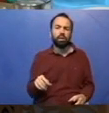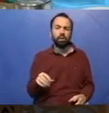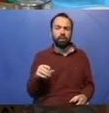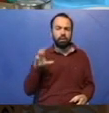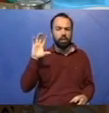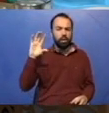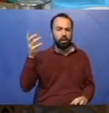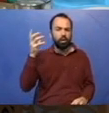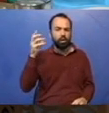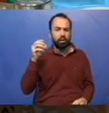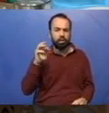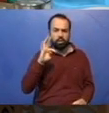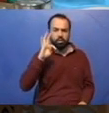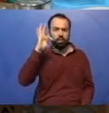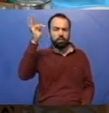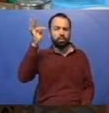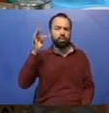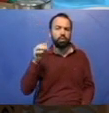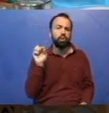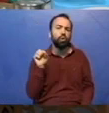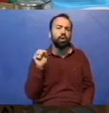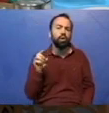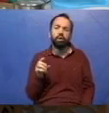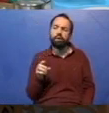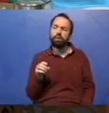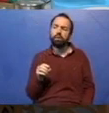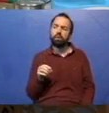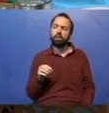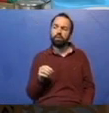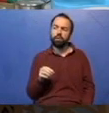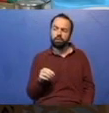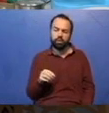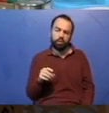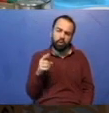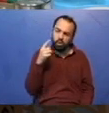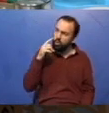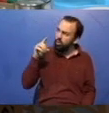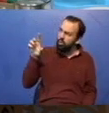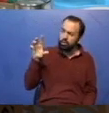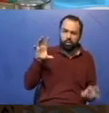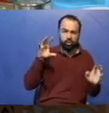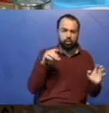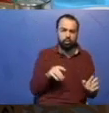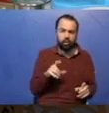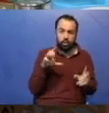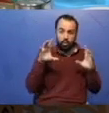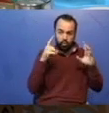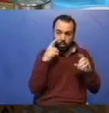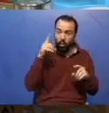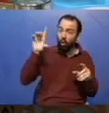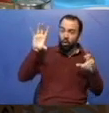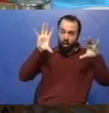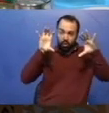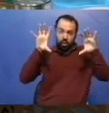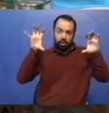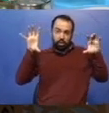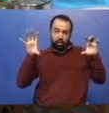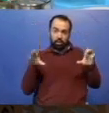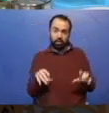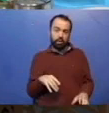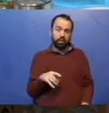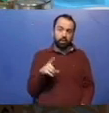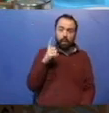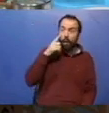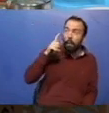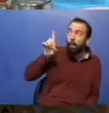ficar nublado ou se vai chover. Principalmente quando a gente está de férias, você quer brincar com a água, qual que é a primeira coisa que você faz? Vai lá no